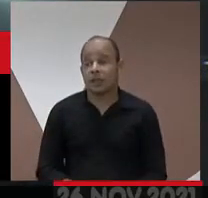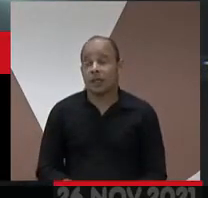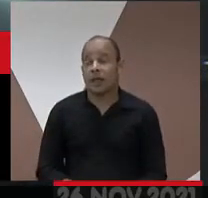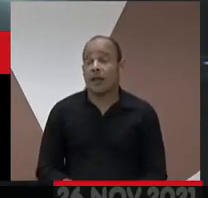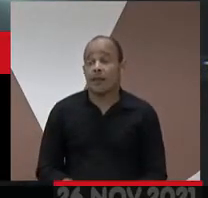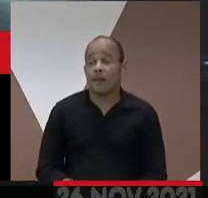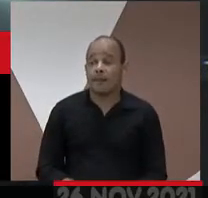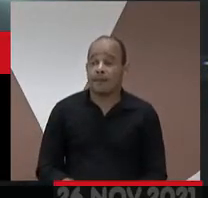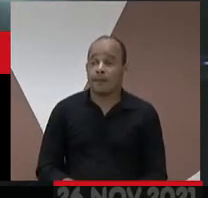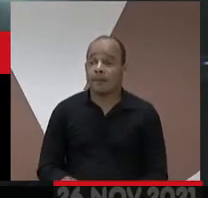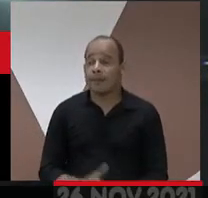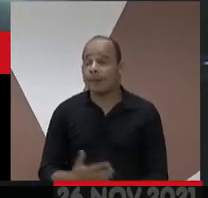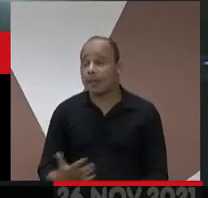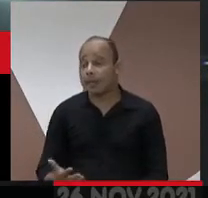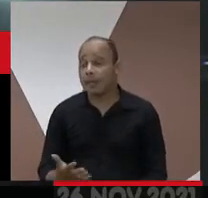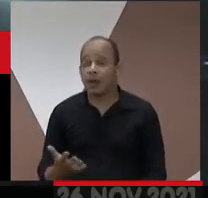nenhuma